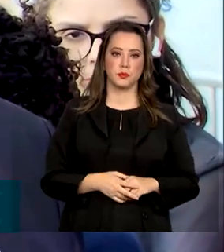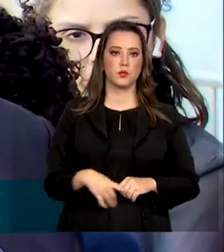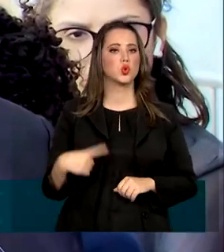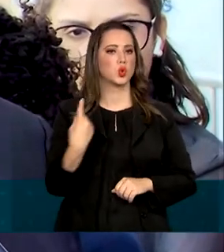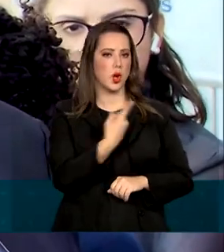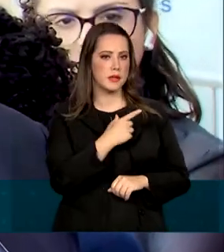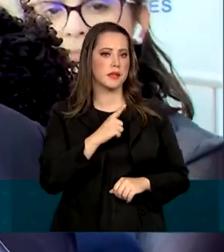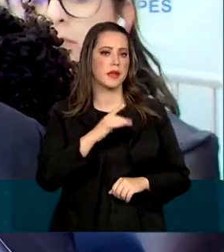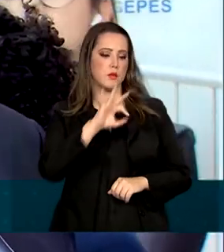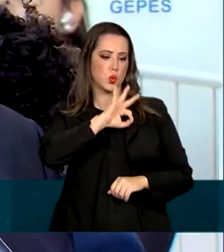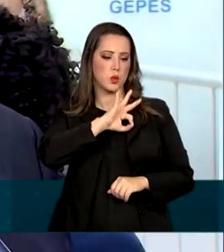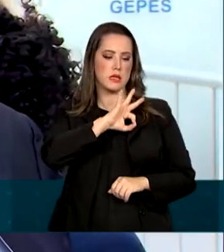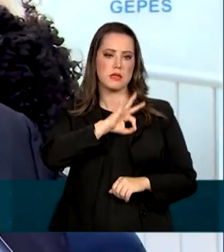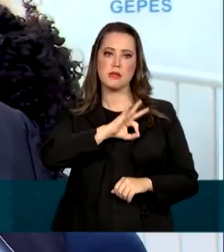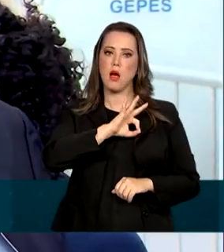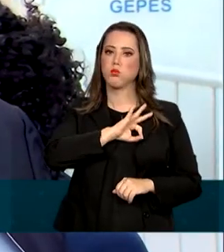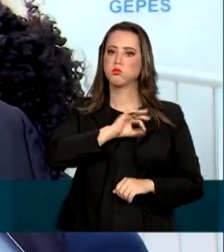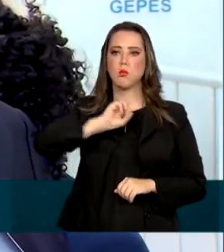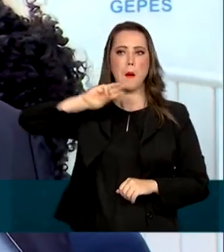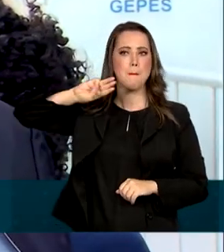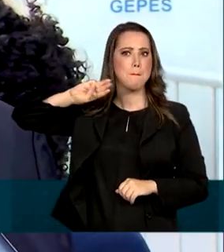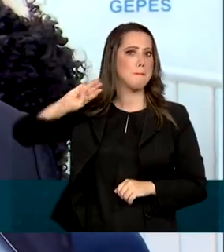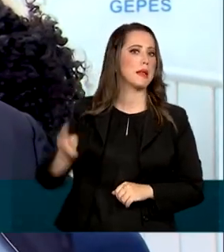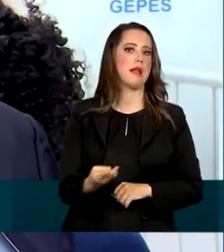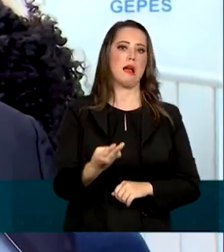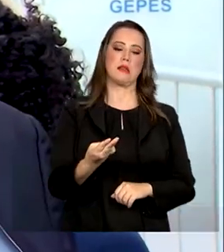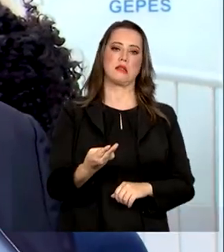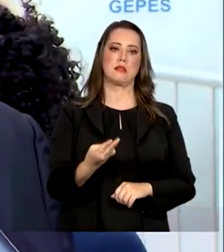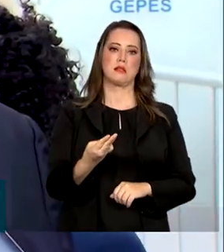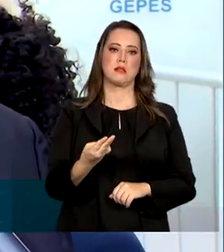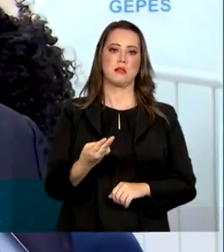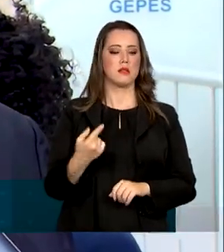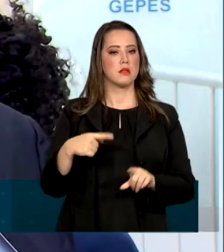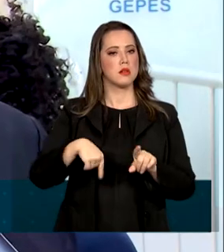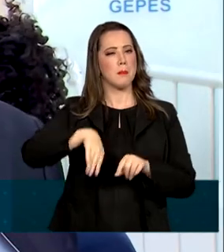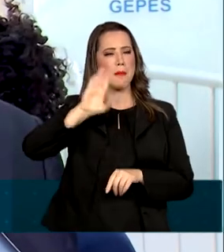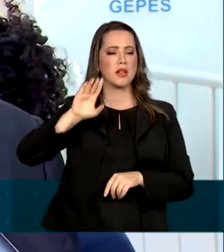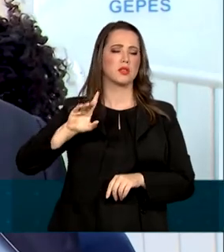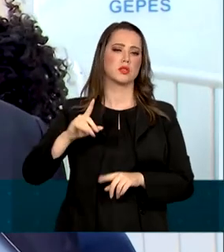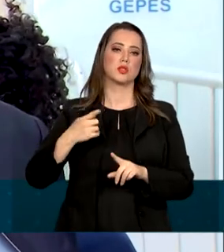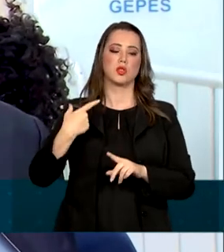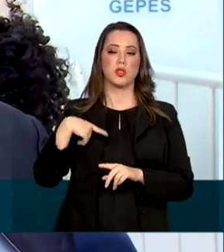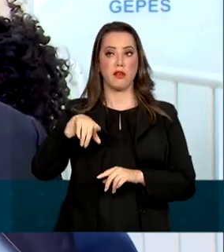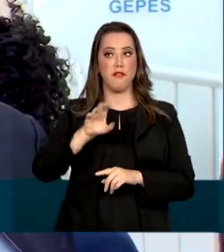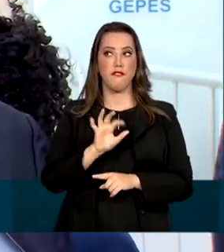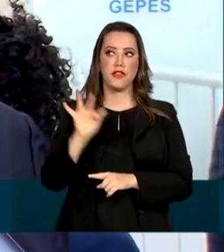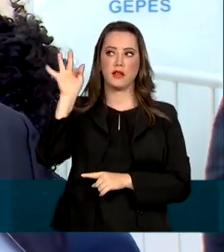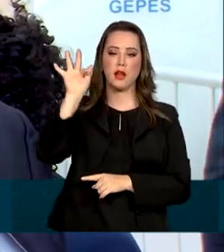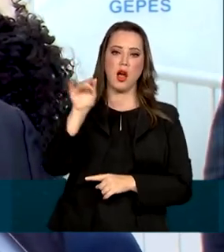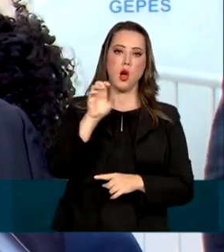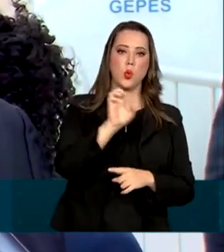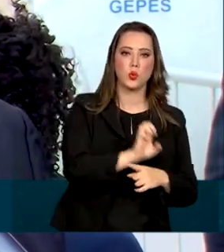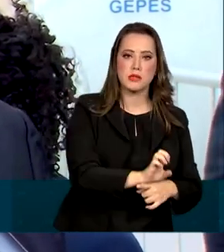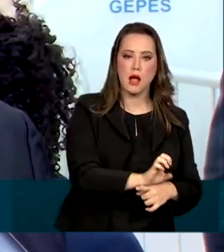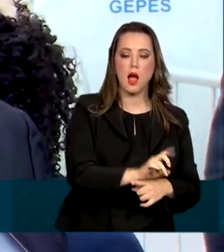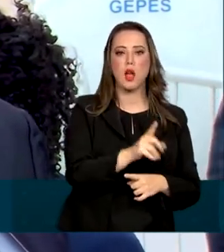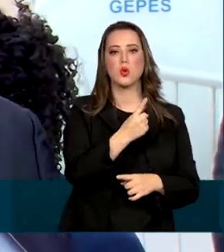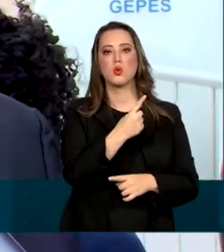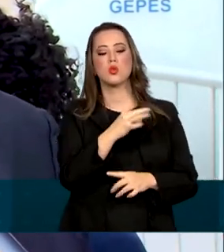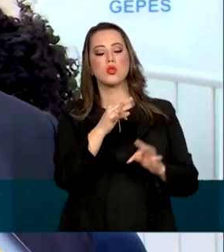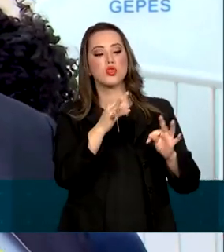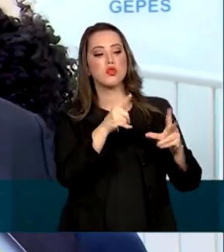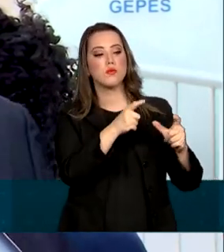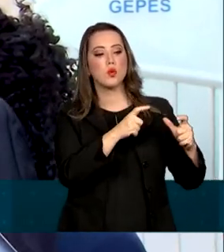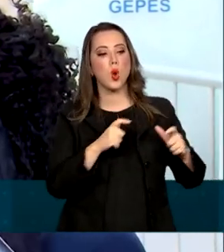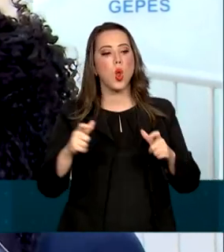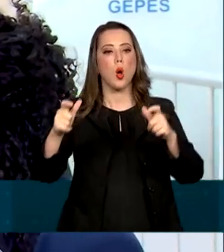policiais de várias instituições Federais e estaduais presentes em vários pontos de modo que